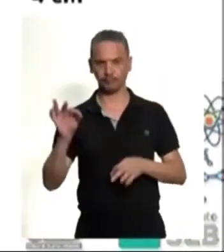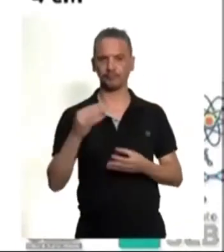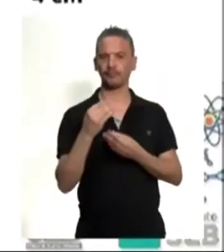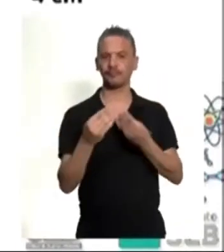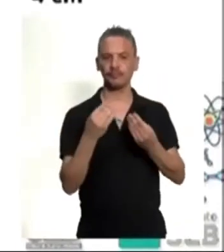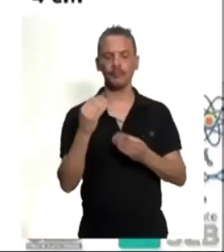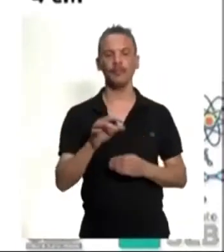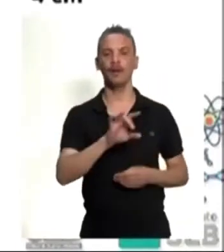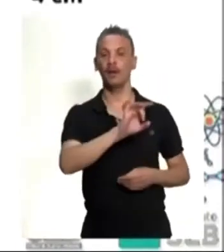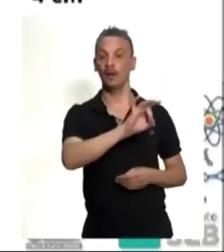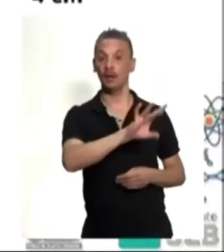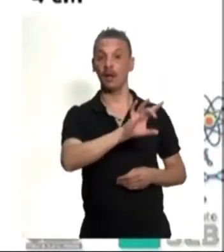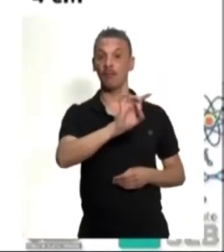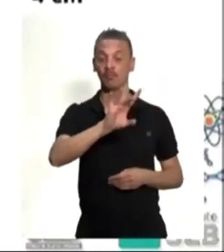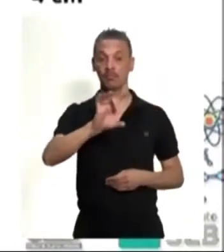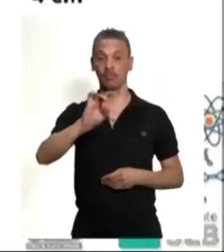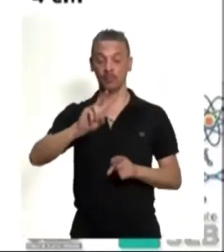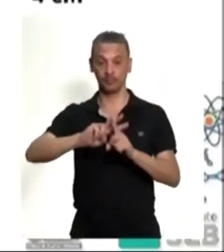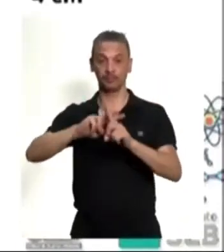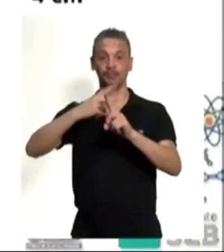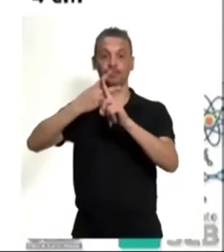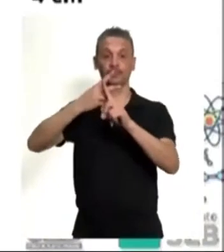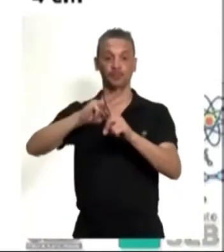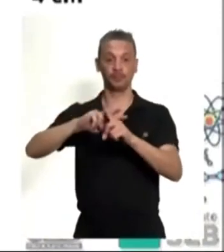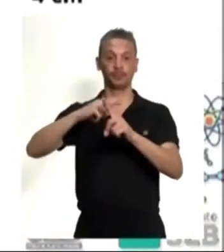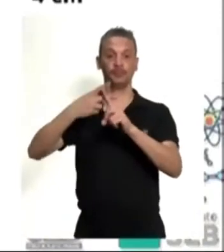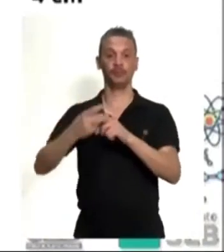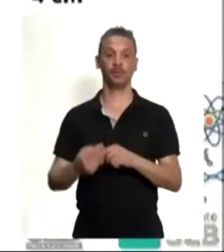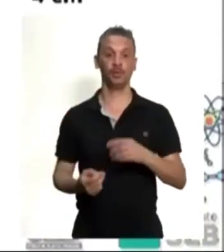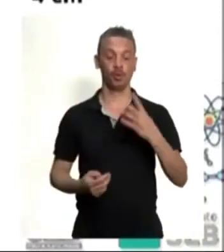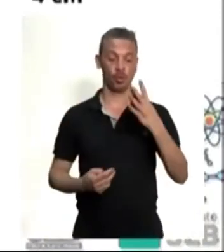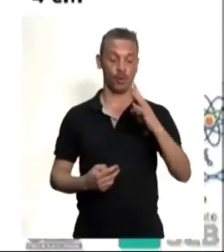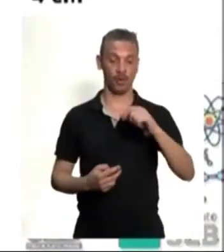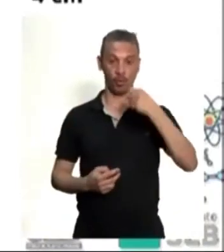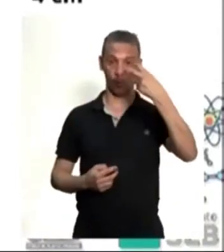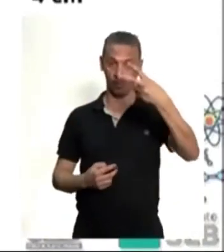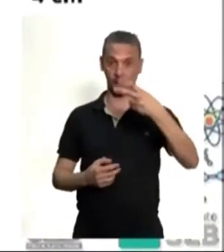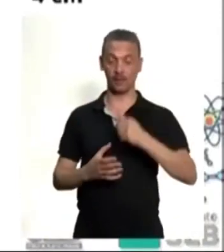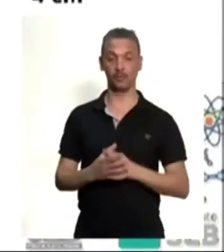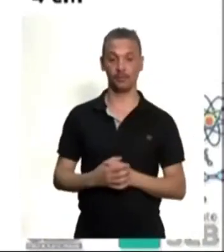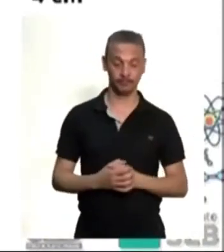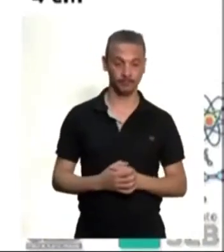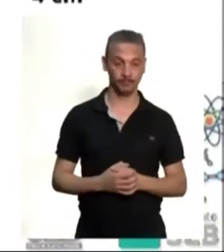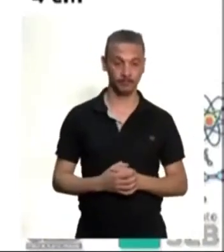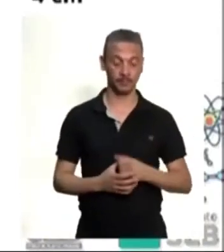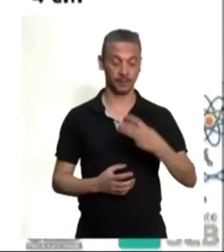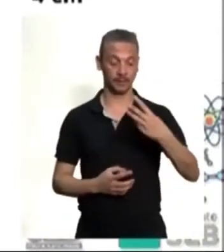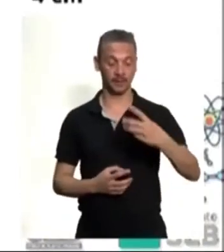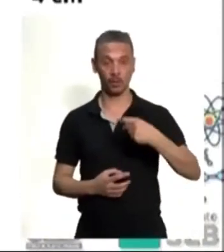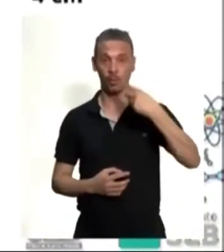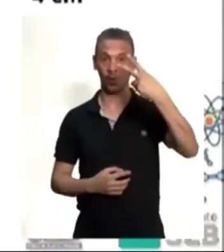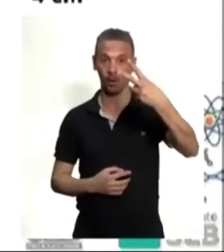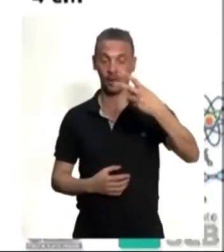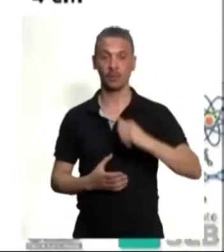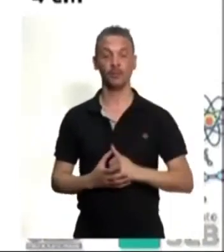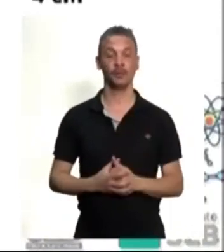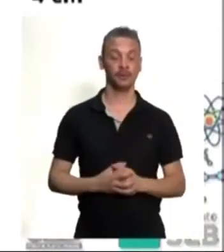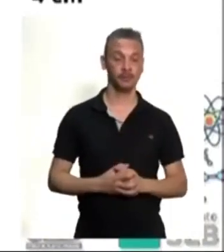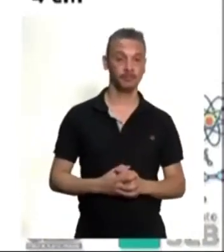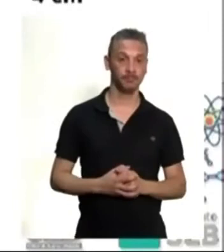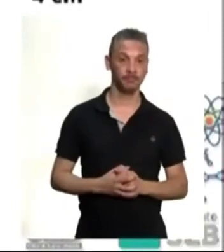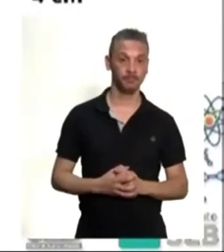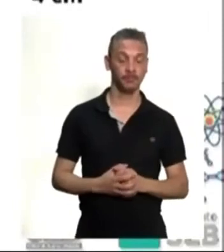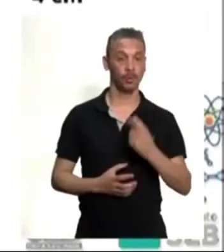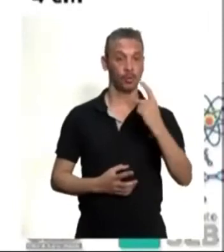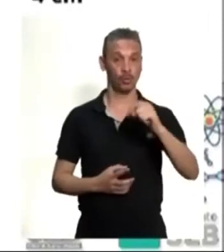escreve cada dimensão ao quadrado. Ó. 4 ao quadrado, depois 3 ao quadrado,